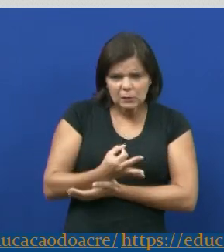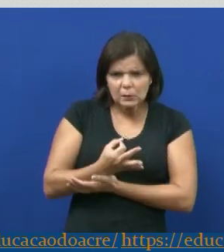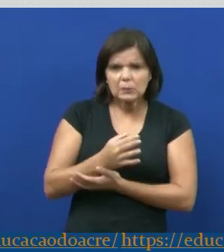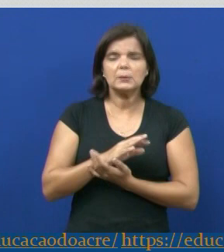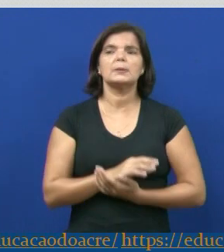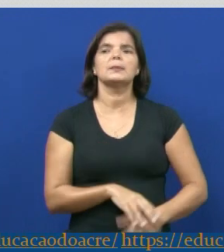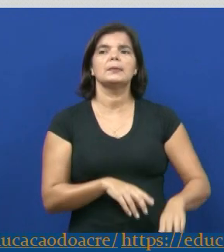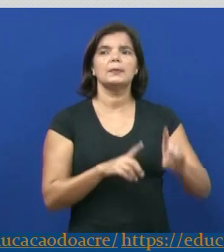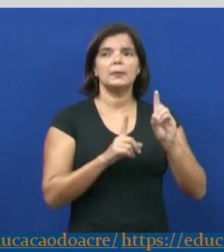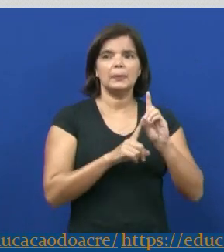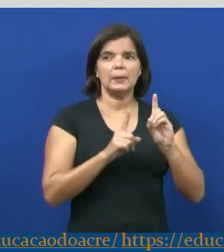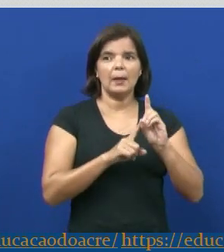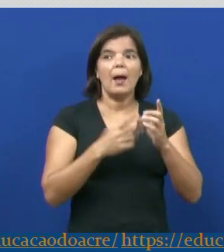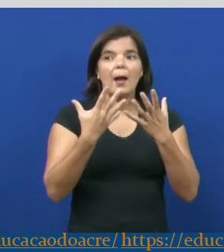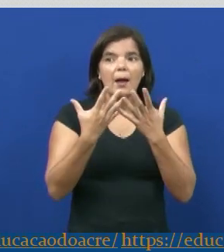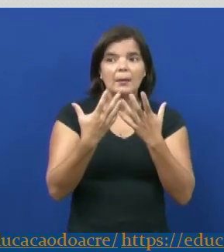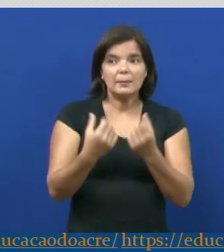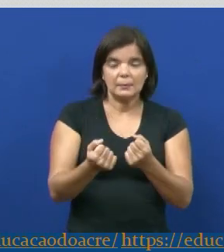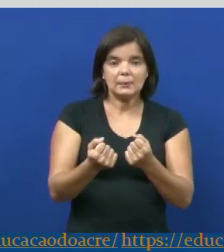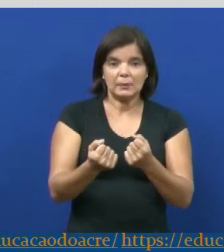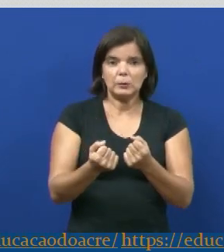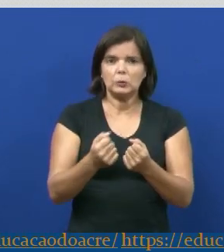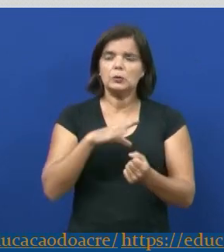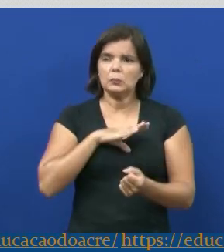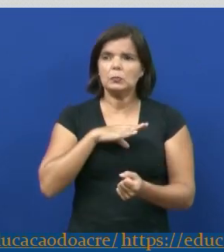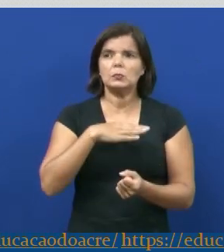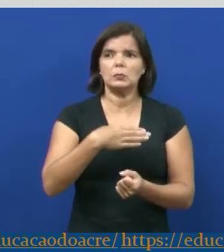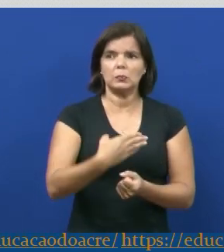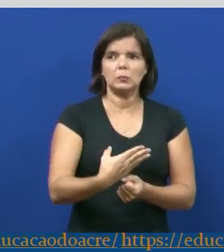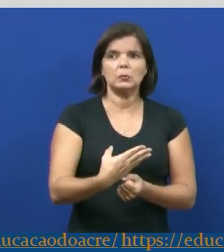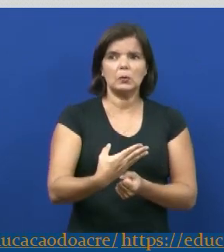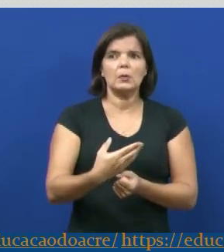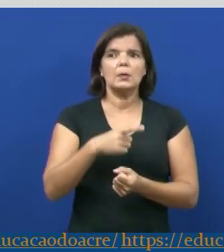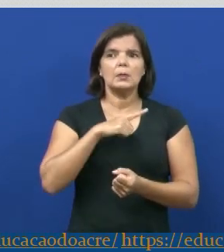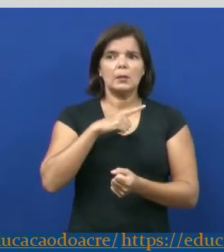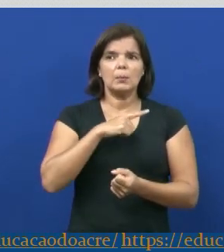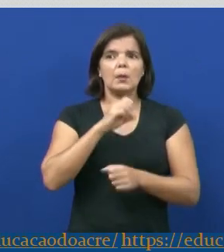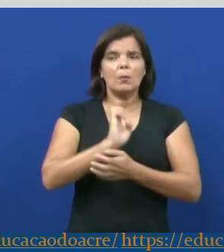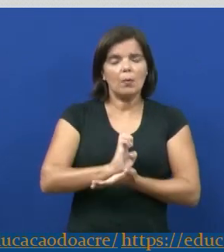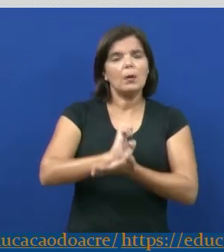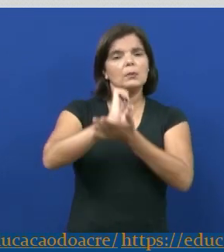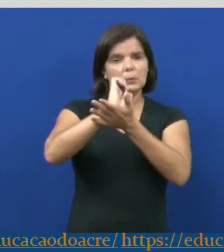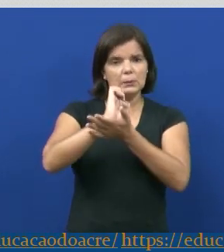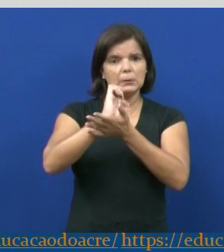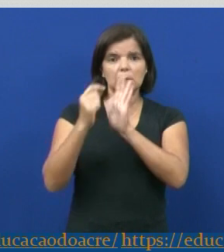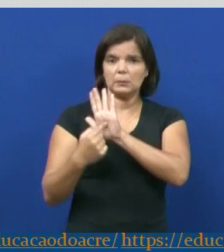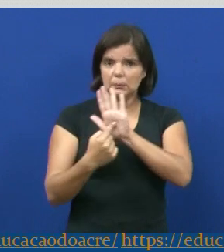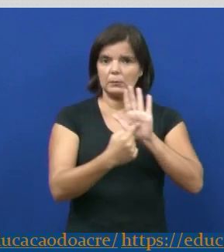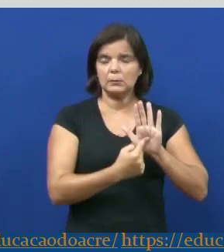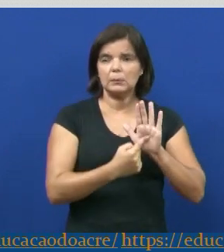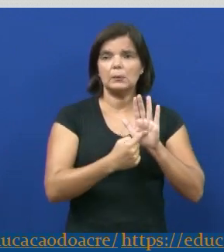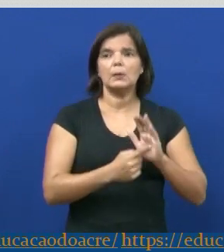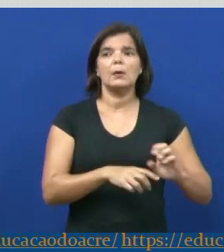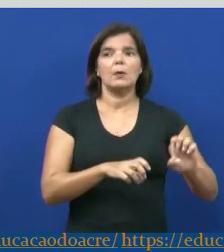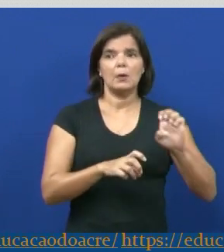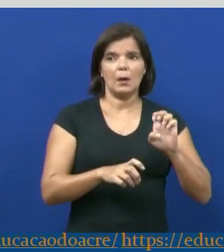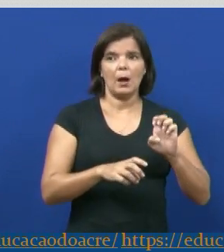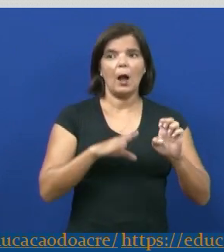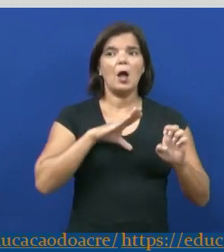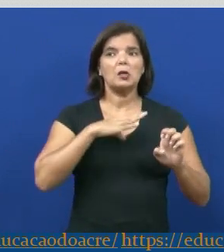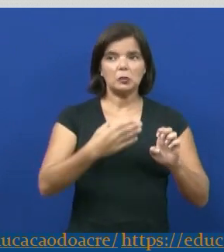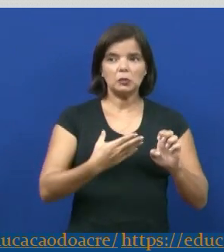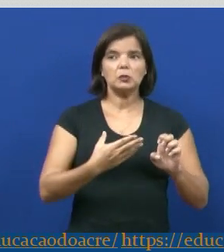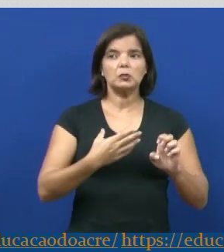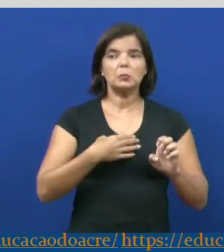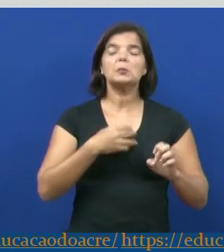certeza, D, aceitar o determinismo e ocupar-se com a esperança transcendente, ou letra E,